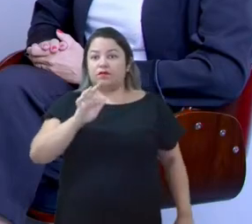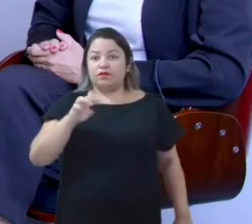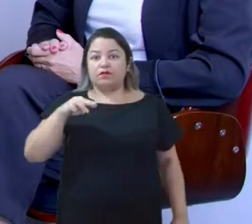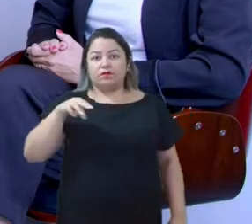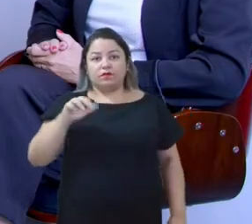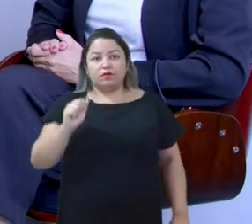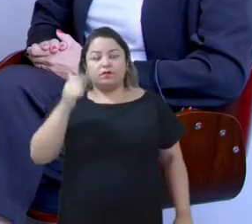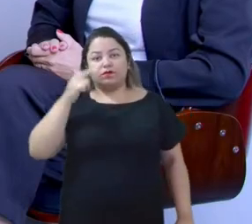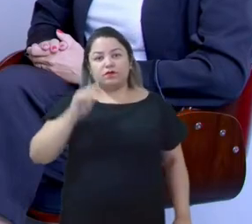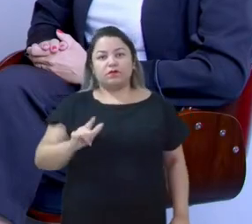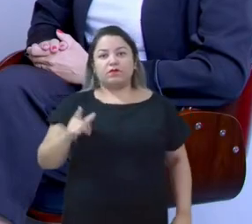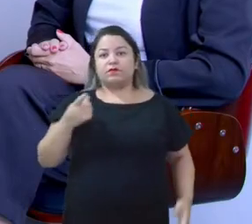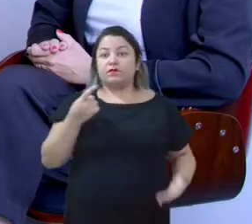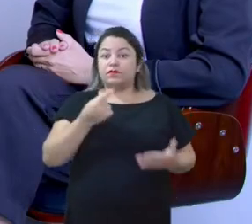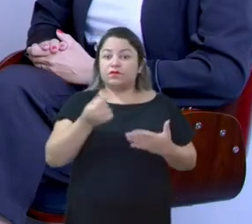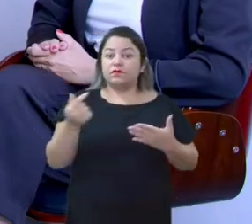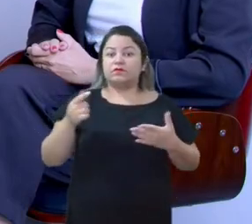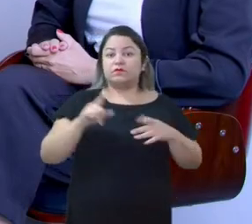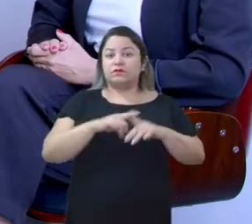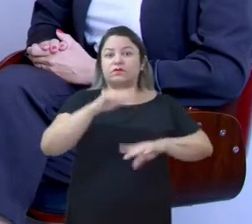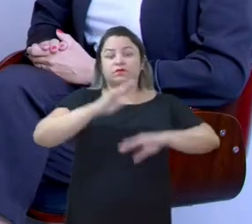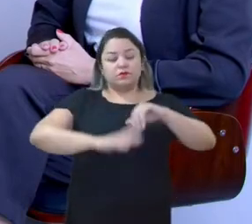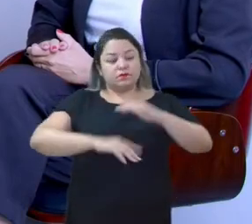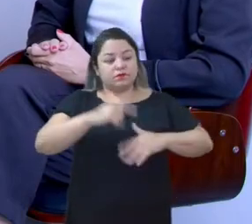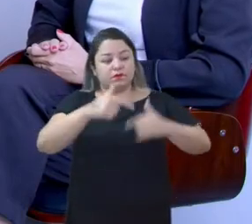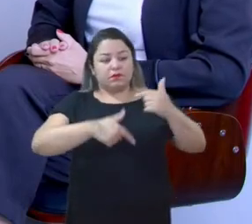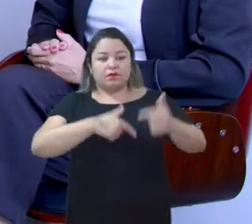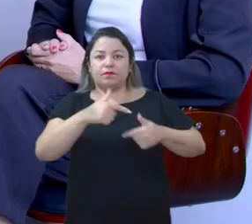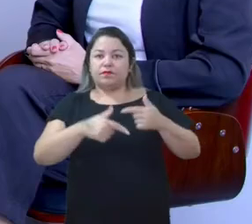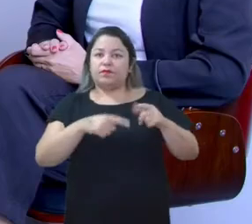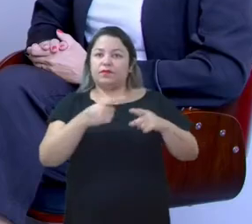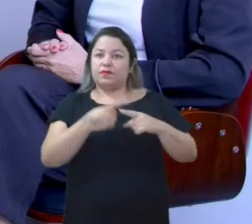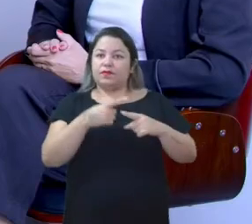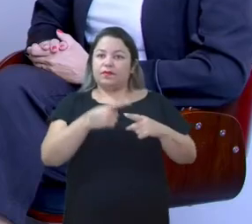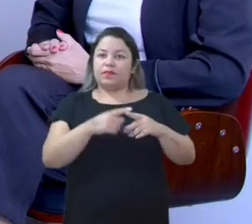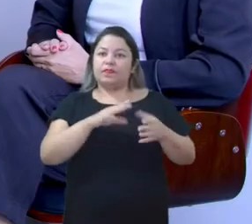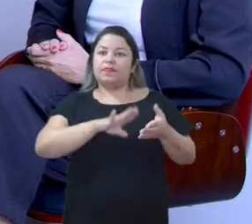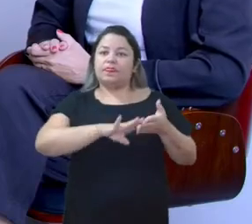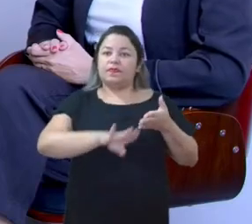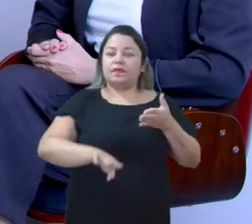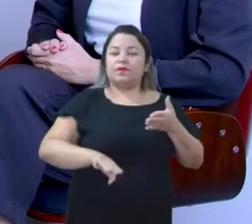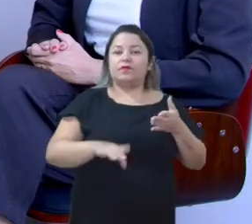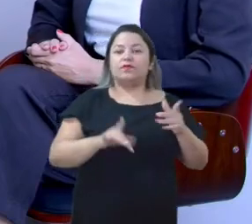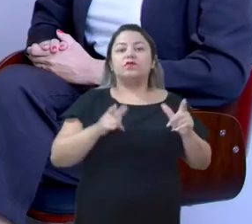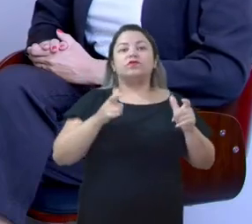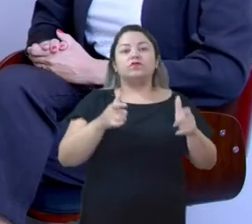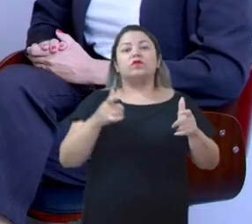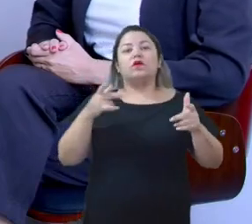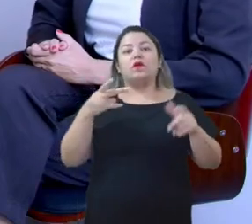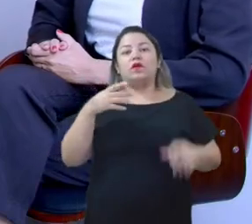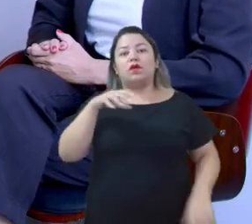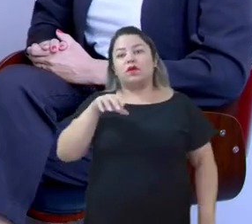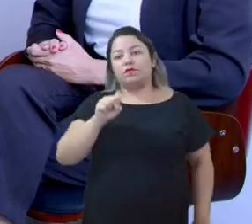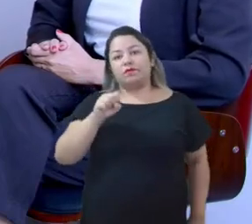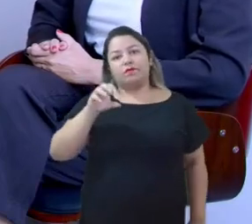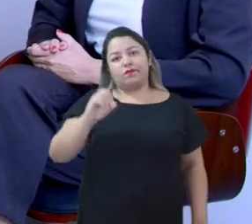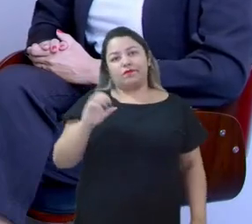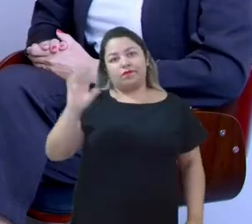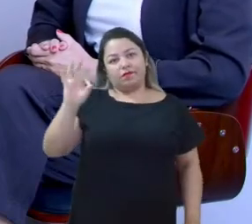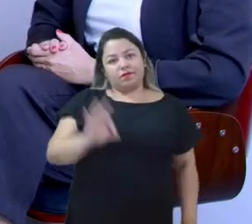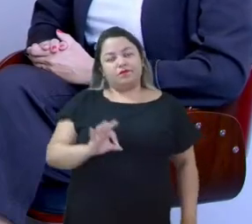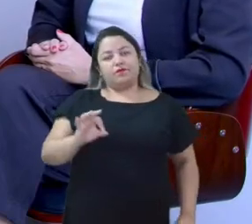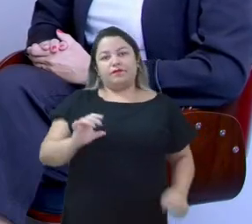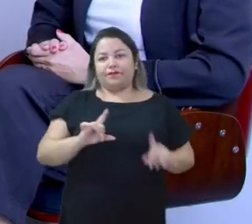vai garantir mais ganho de produtividade, porque ela tira o resíduo tributário. Hoje o custo do Brasil, 80%, é o